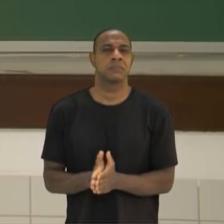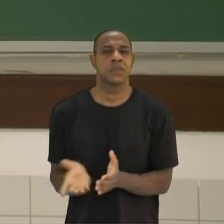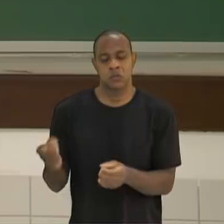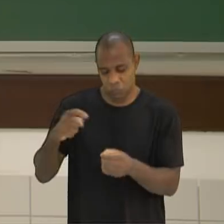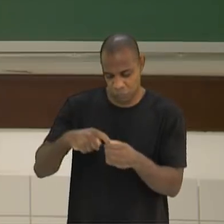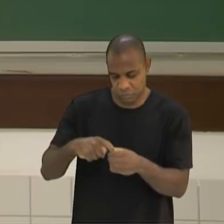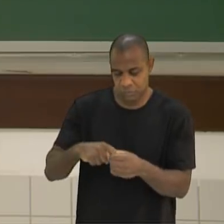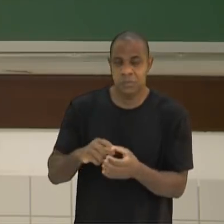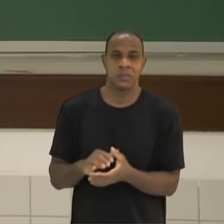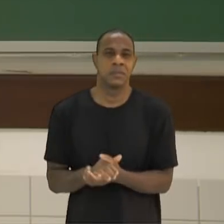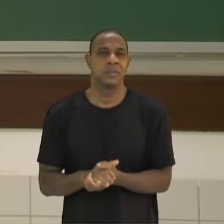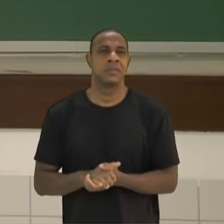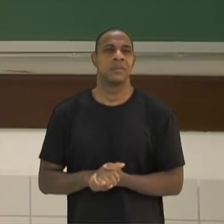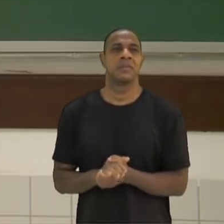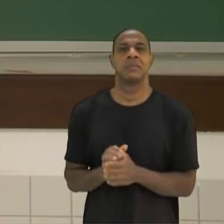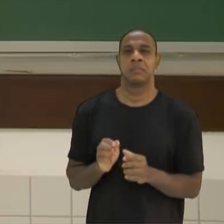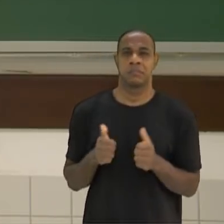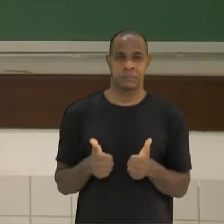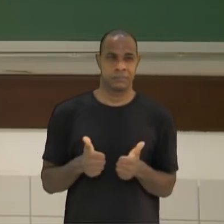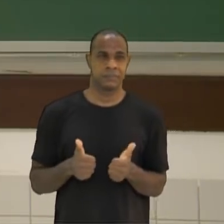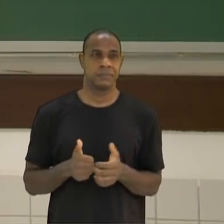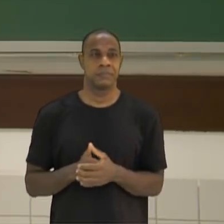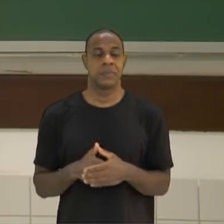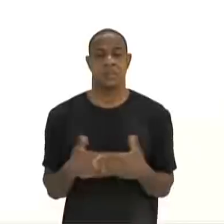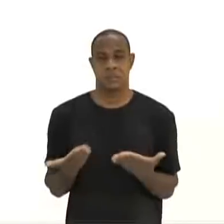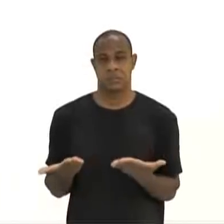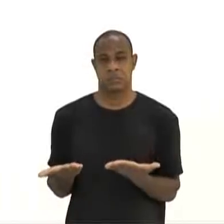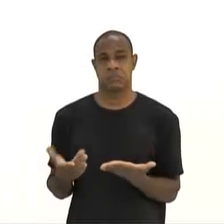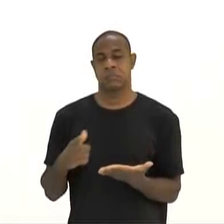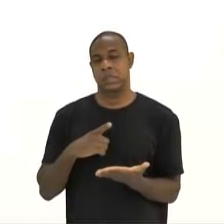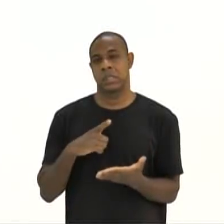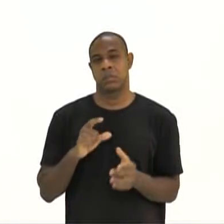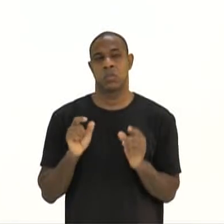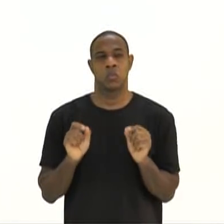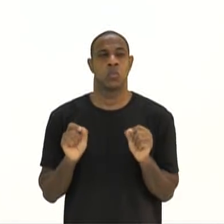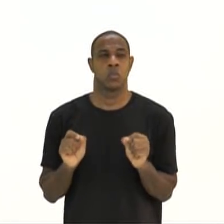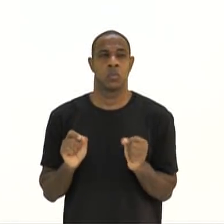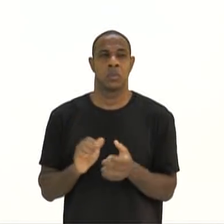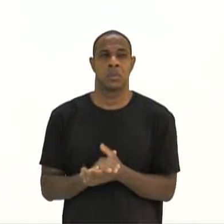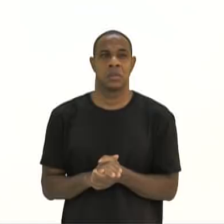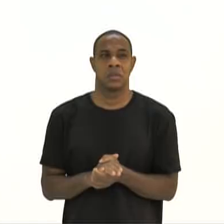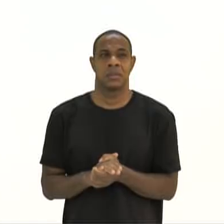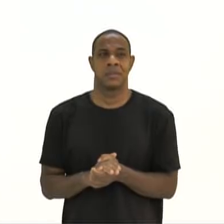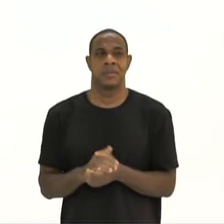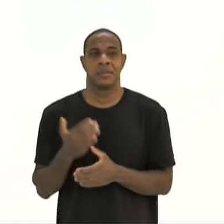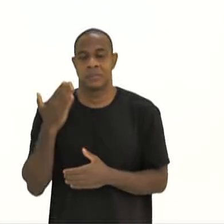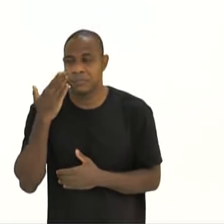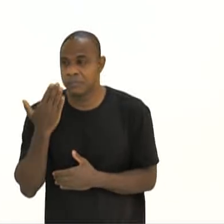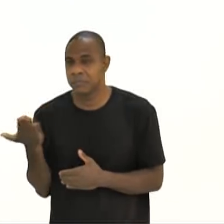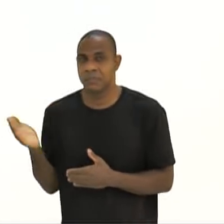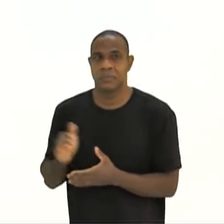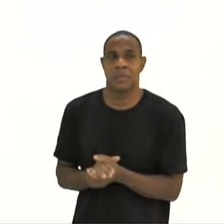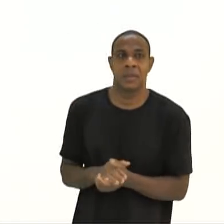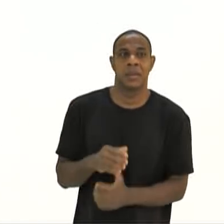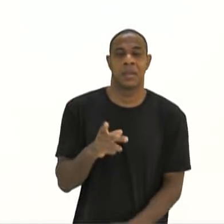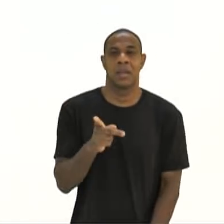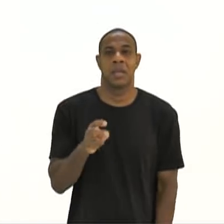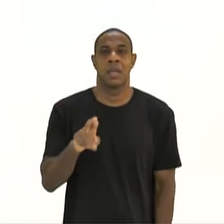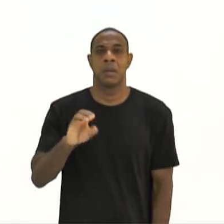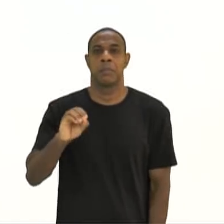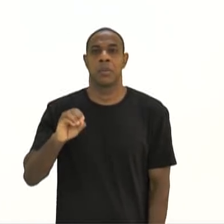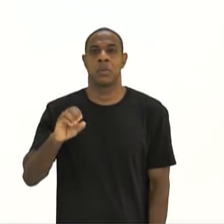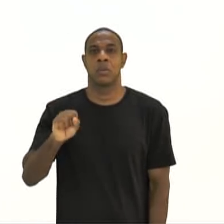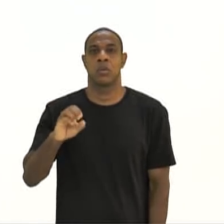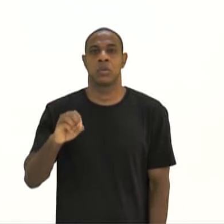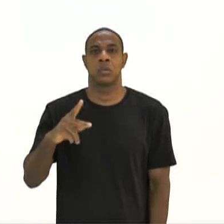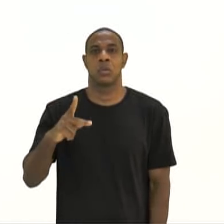Retornando então, pessoal, observem que a gente tem aqui uma situação de prosopopeia, também